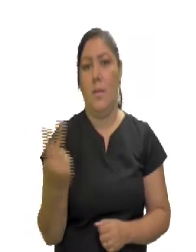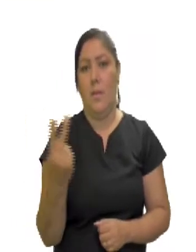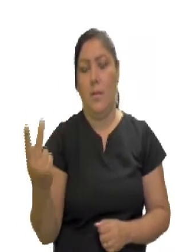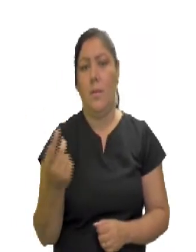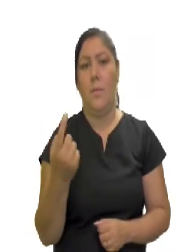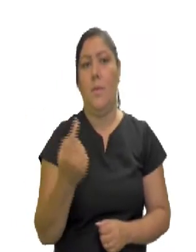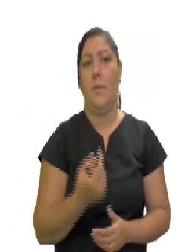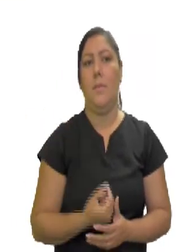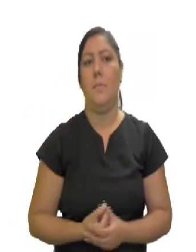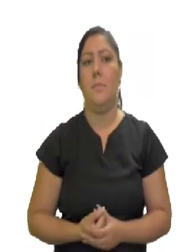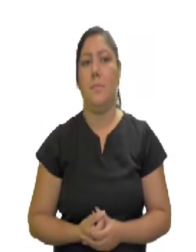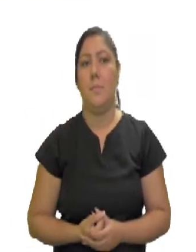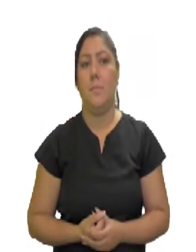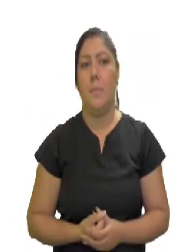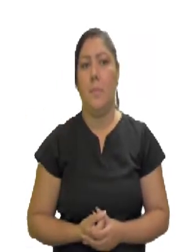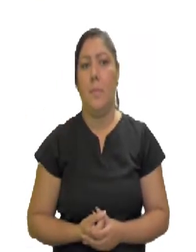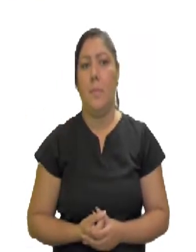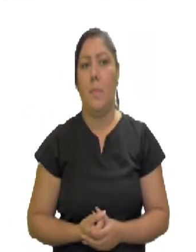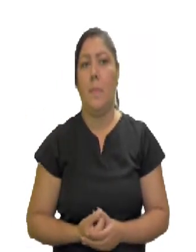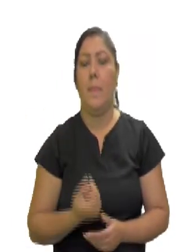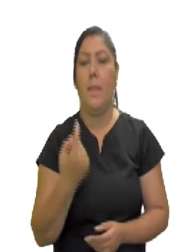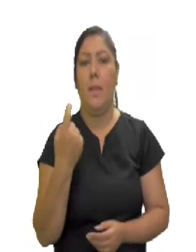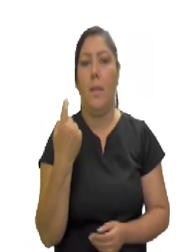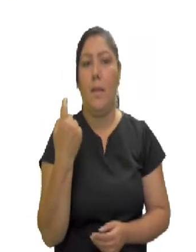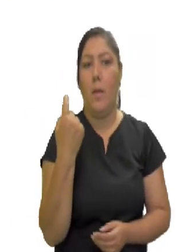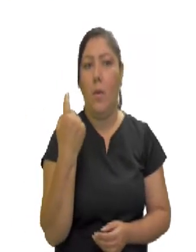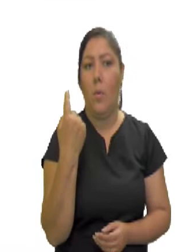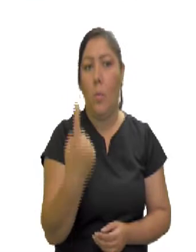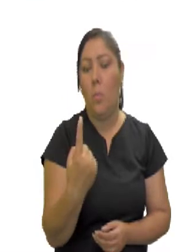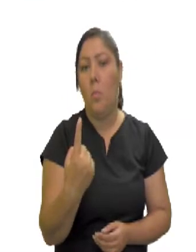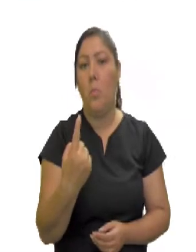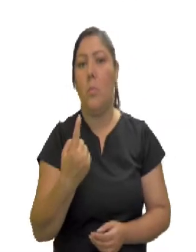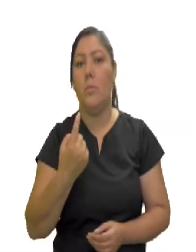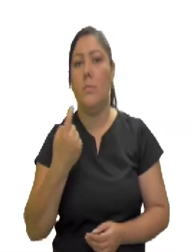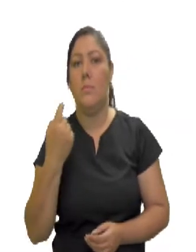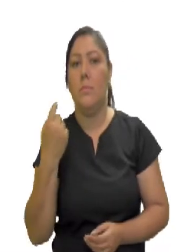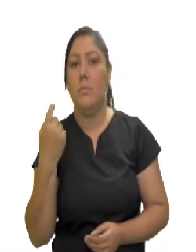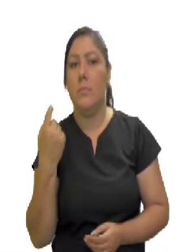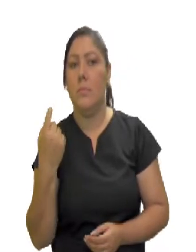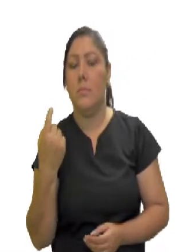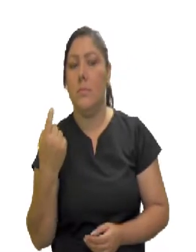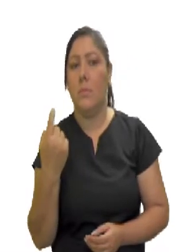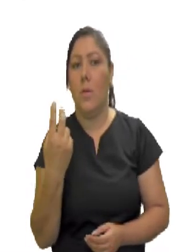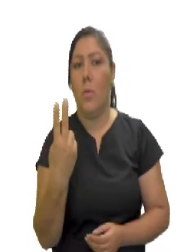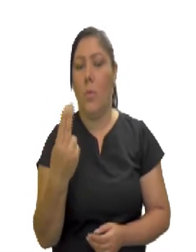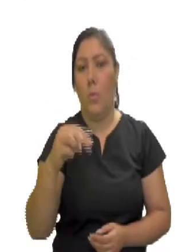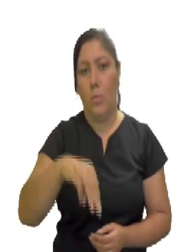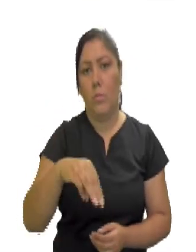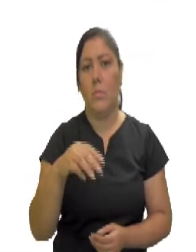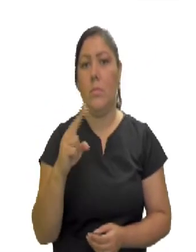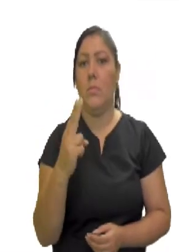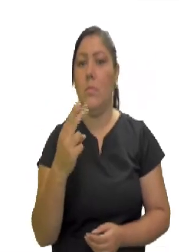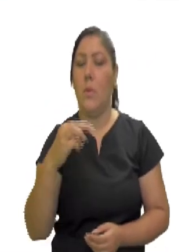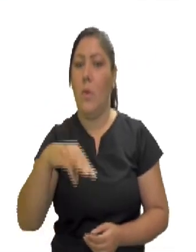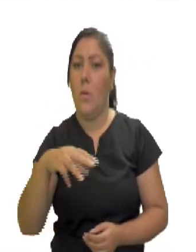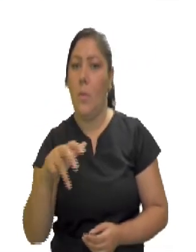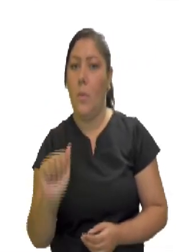os indeterminados, uma, uns, umas, também no singular e no plural.